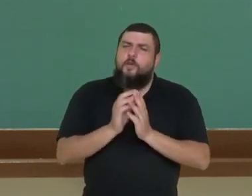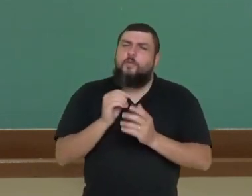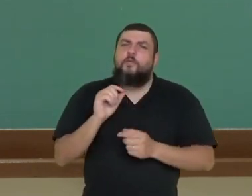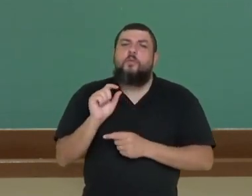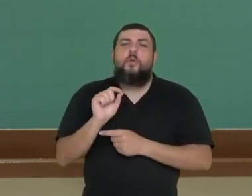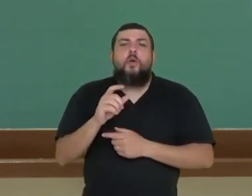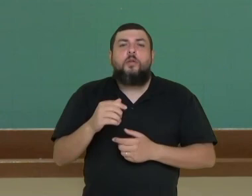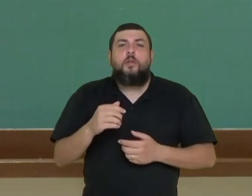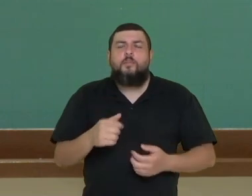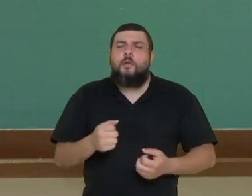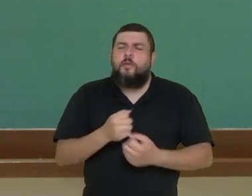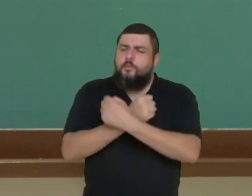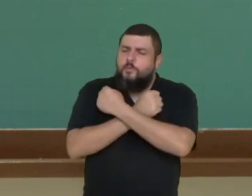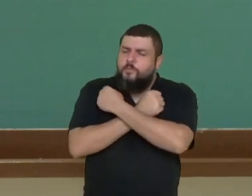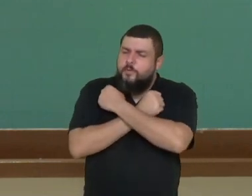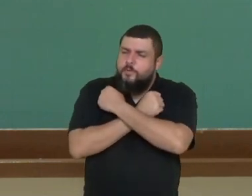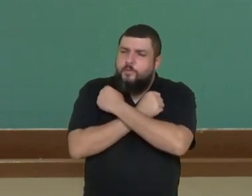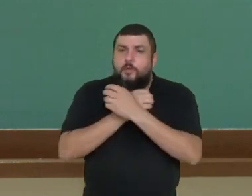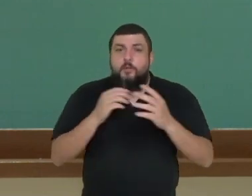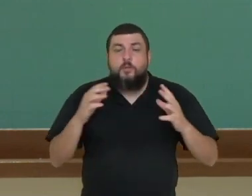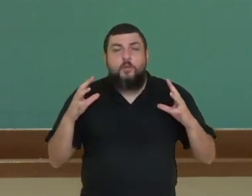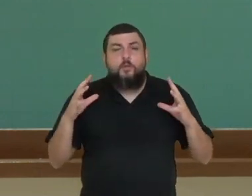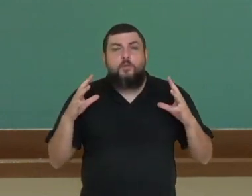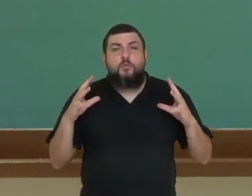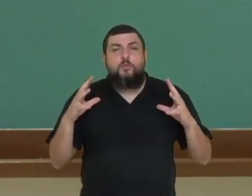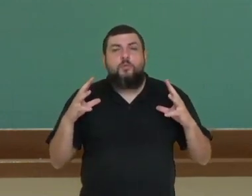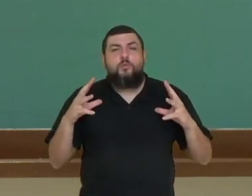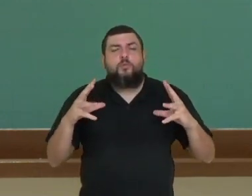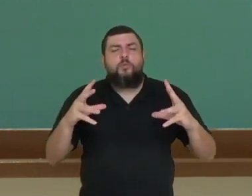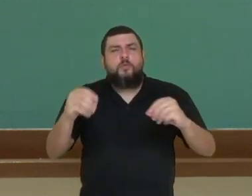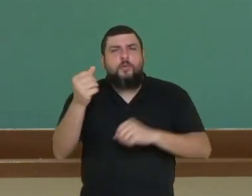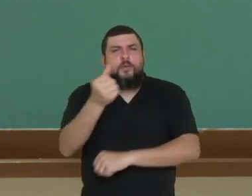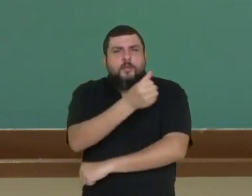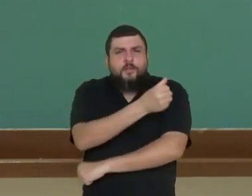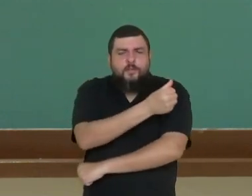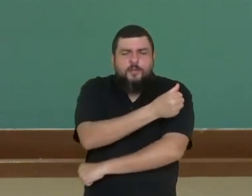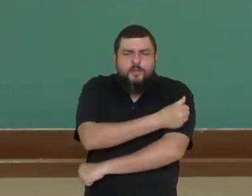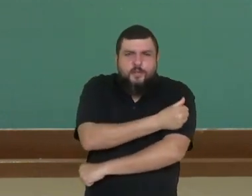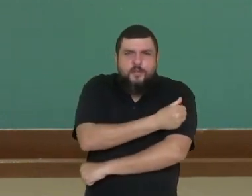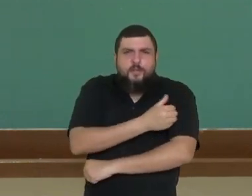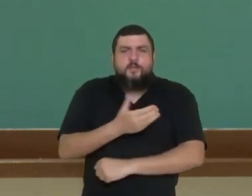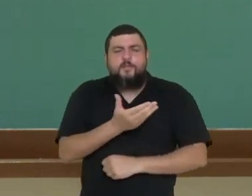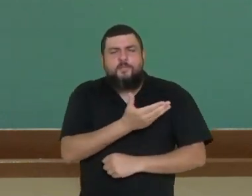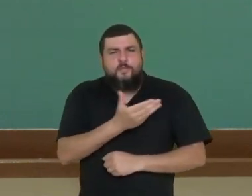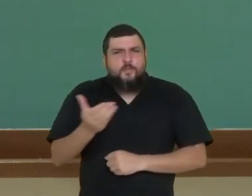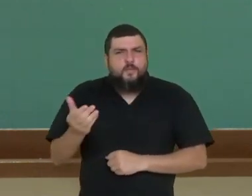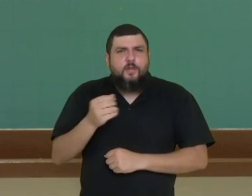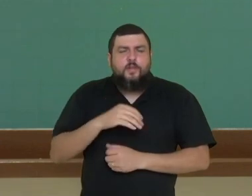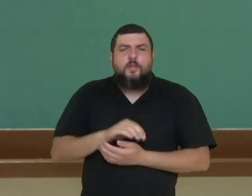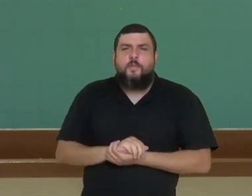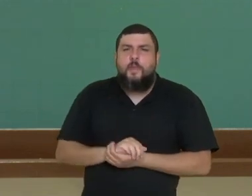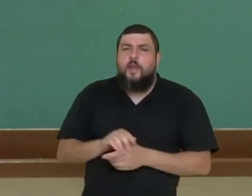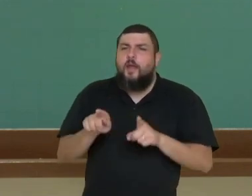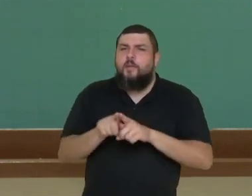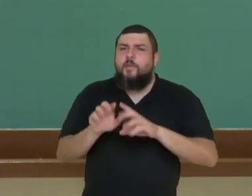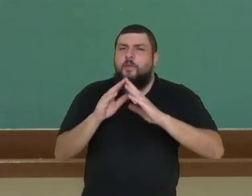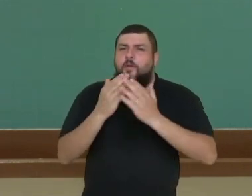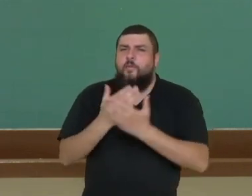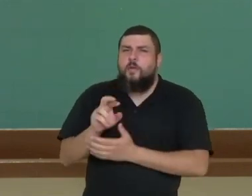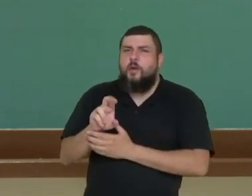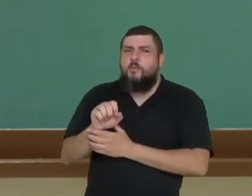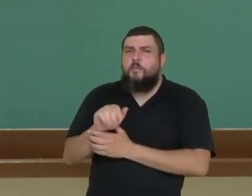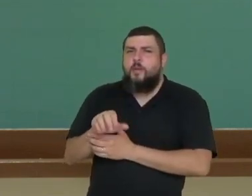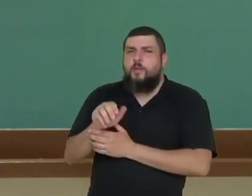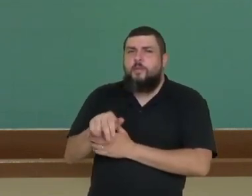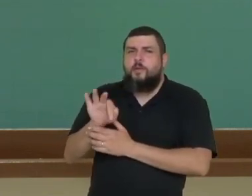mandar um abração para toda a galerinha do sexto ano, para a galerinha do sexto ano também do Colégio Romário Martins. Pô, minha galerinha aqui, o